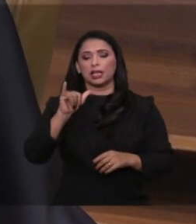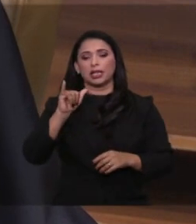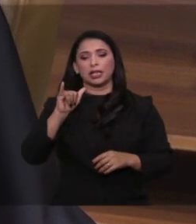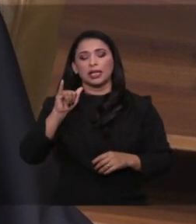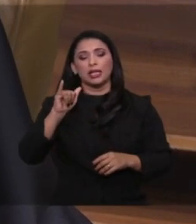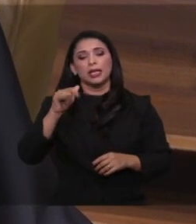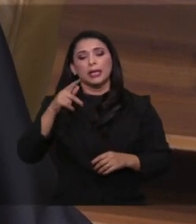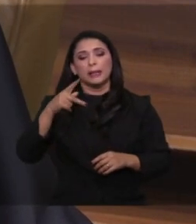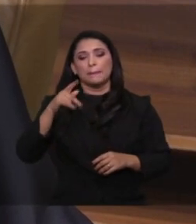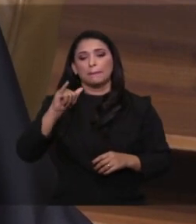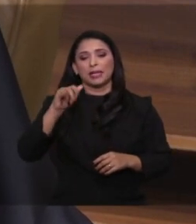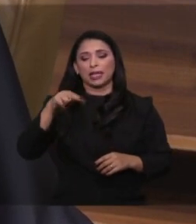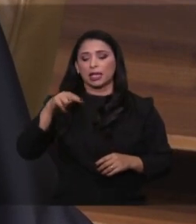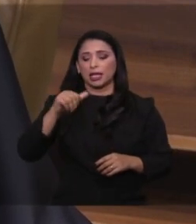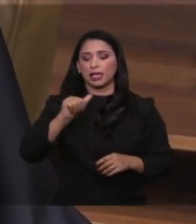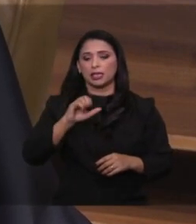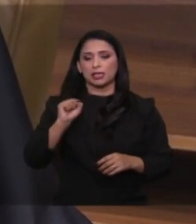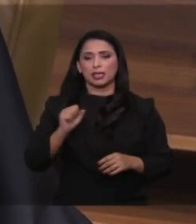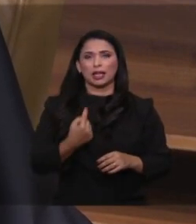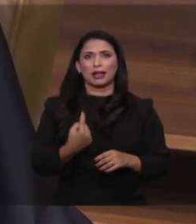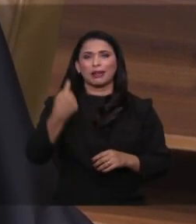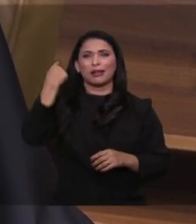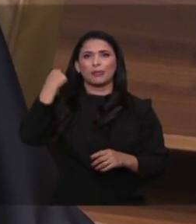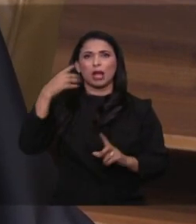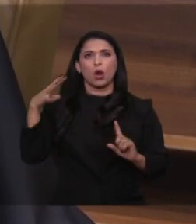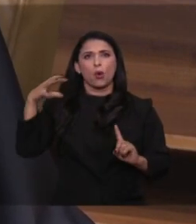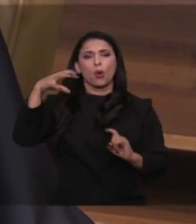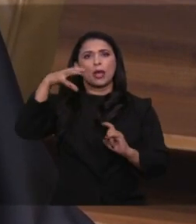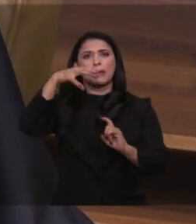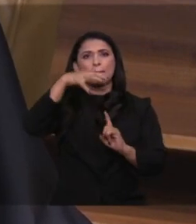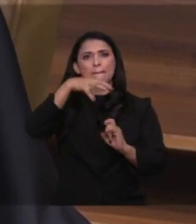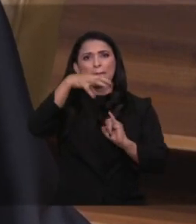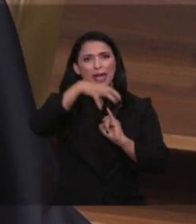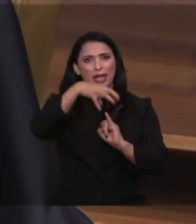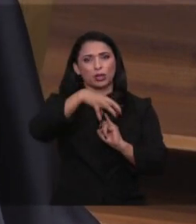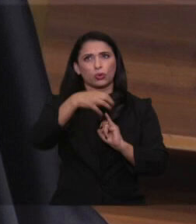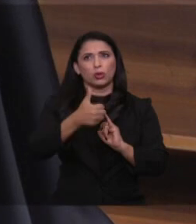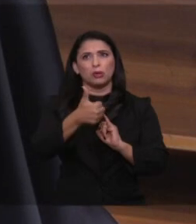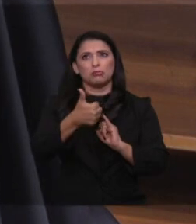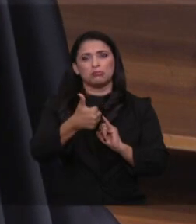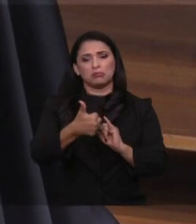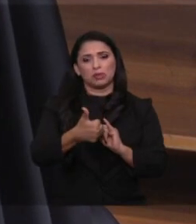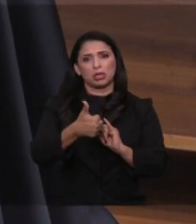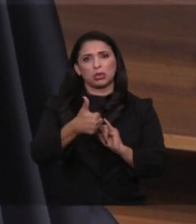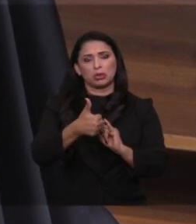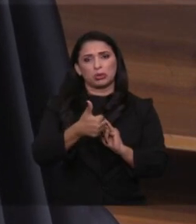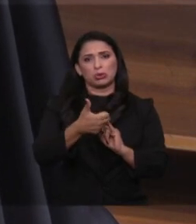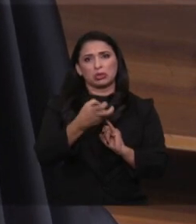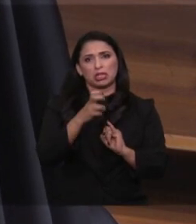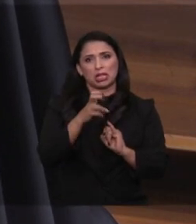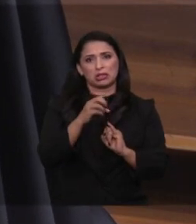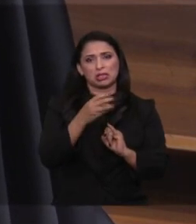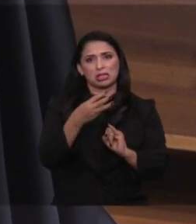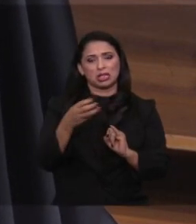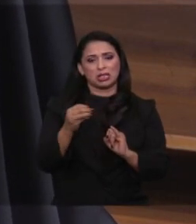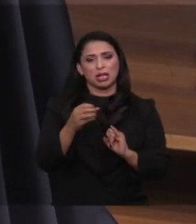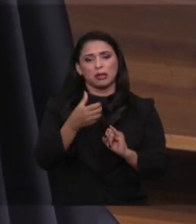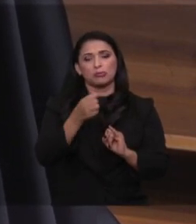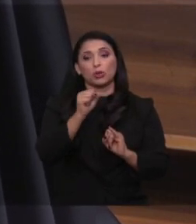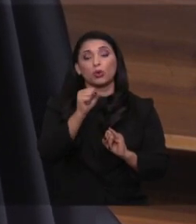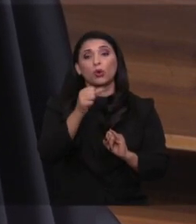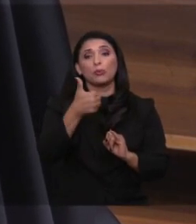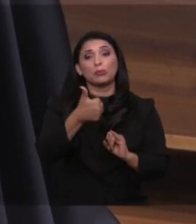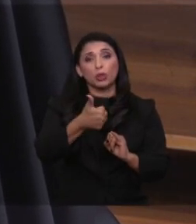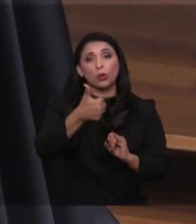o Código Criminal Penal do Império, em 1830. Então, elas vigoraram no Brasil de 1605 a 1830.